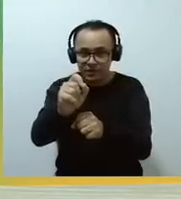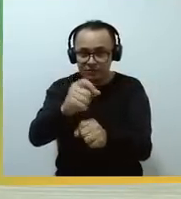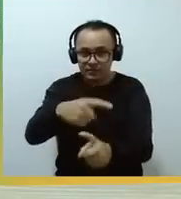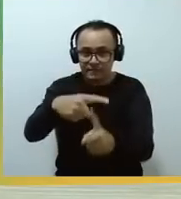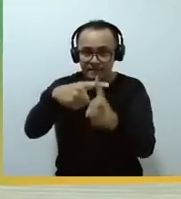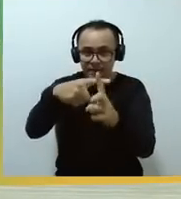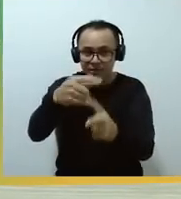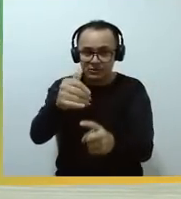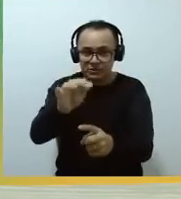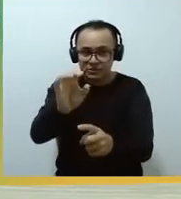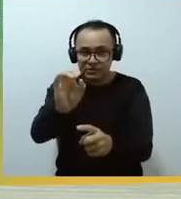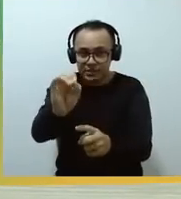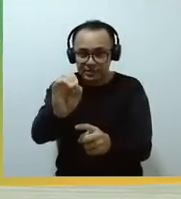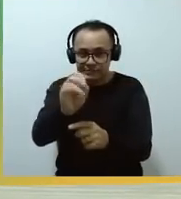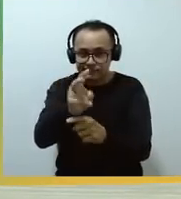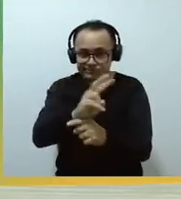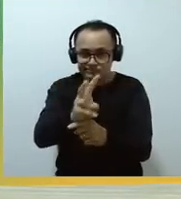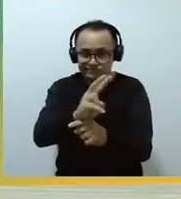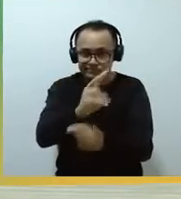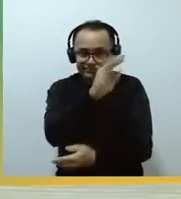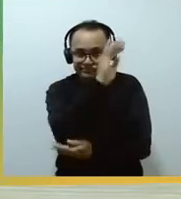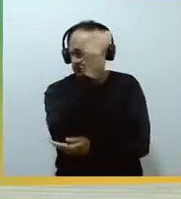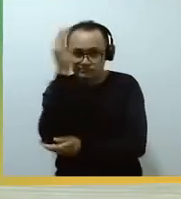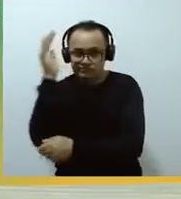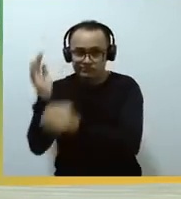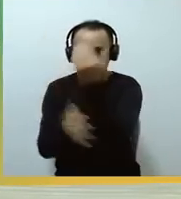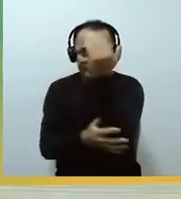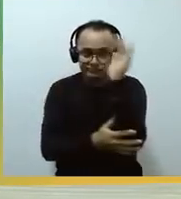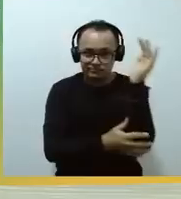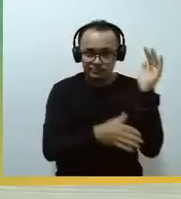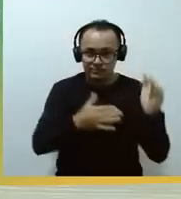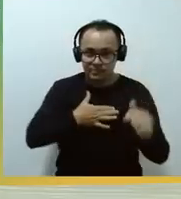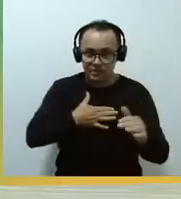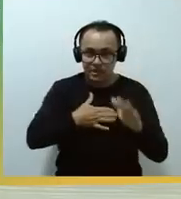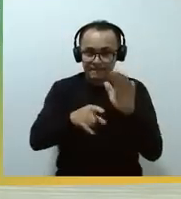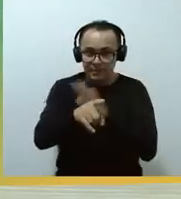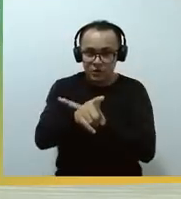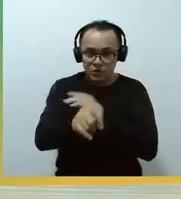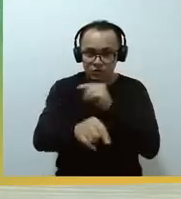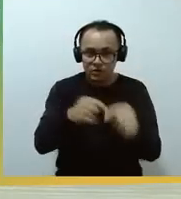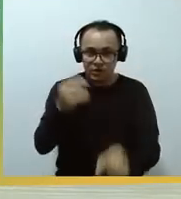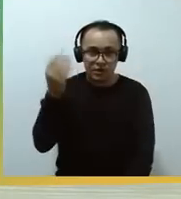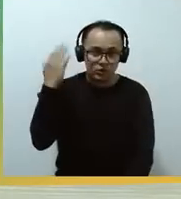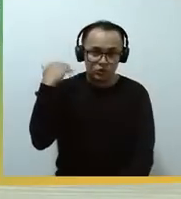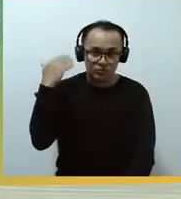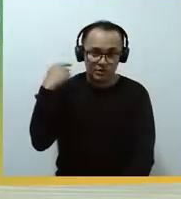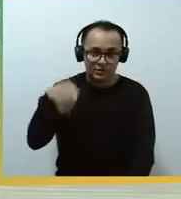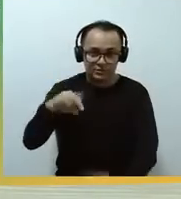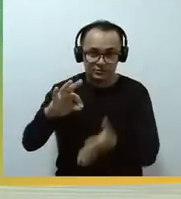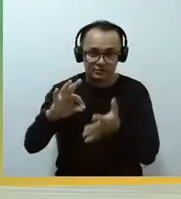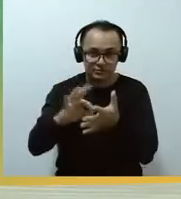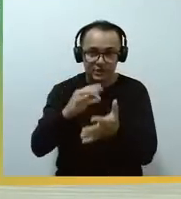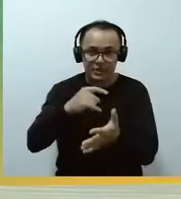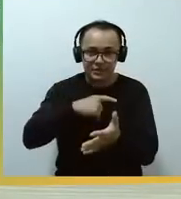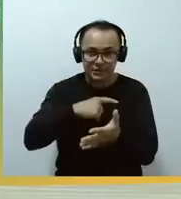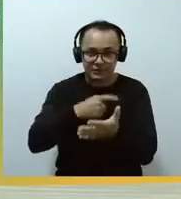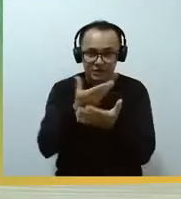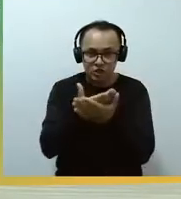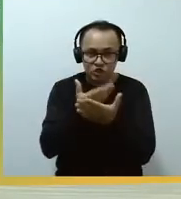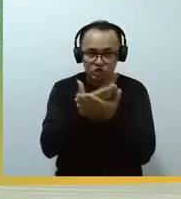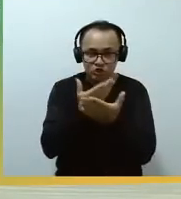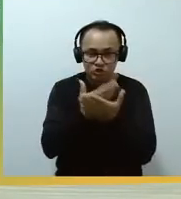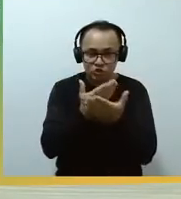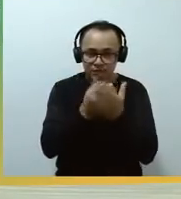efeito de monitoramento ambiental. Meu questionamento é, na época, houve estudo a respeito desse